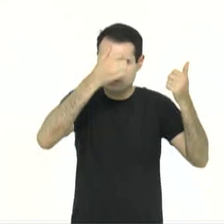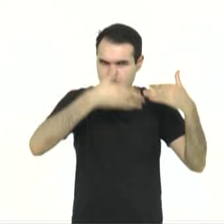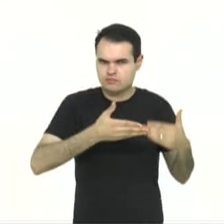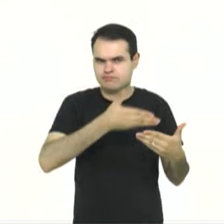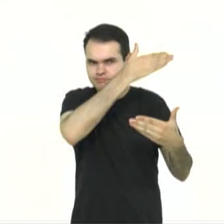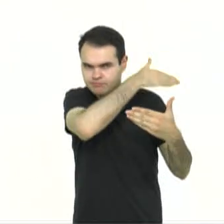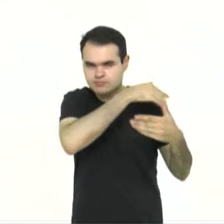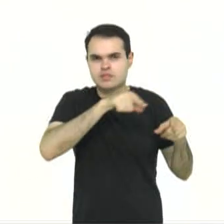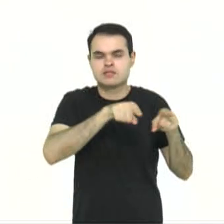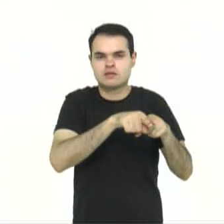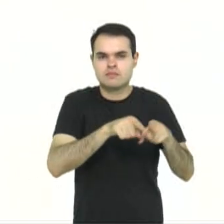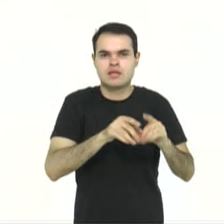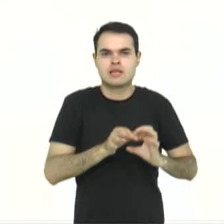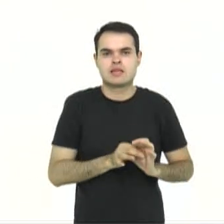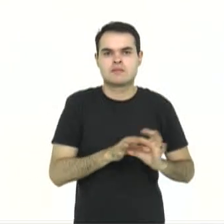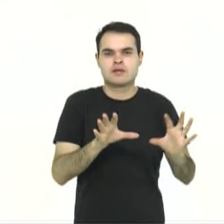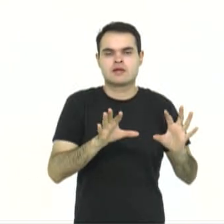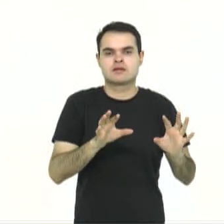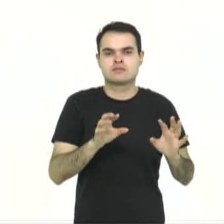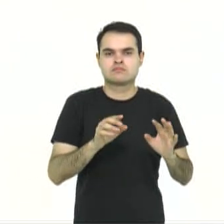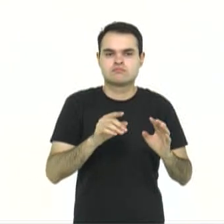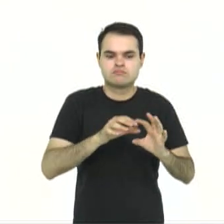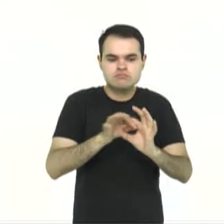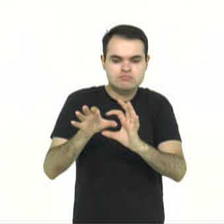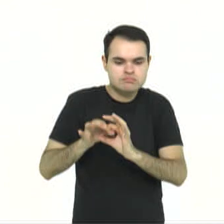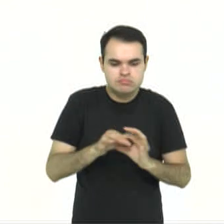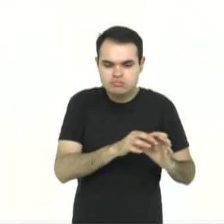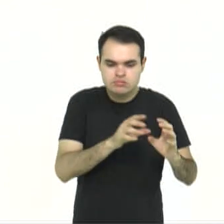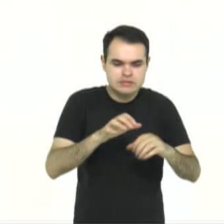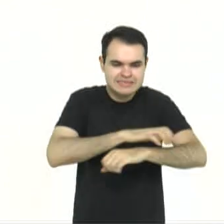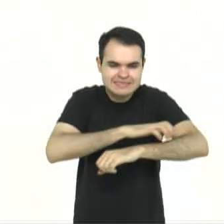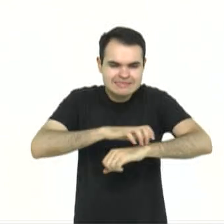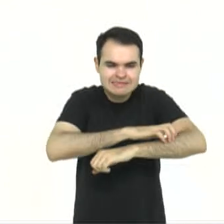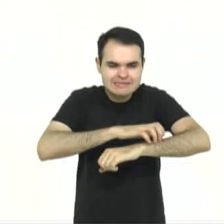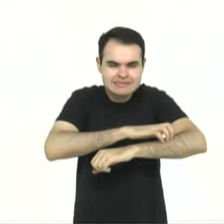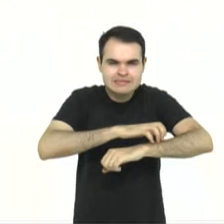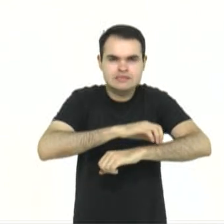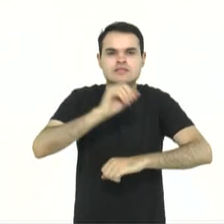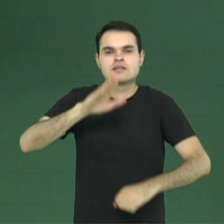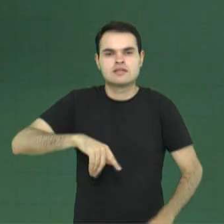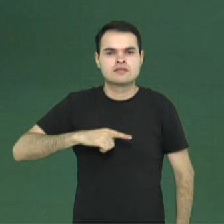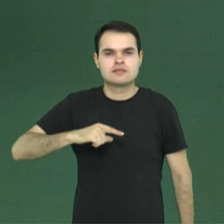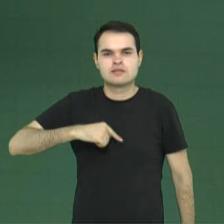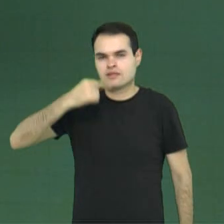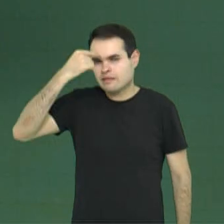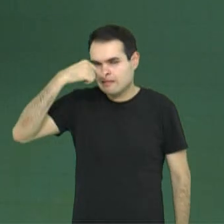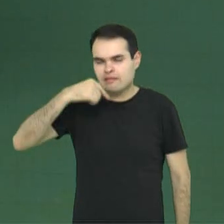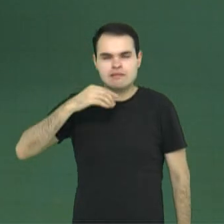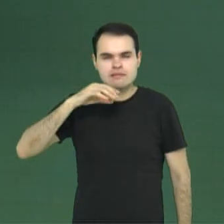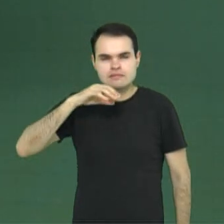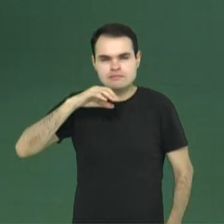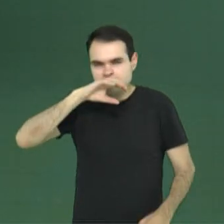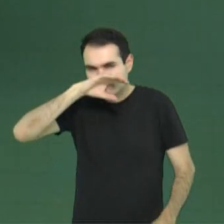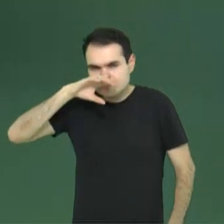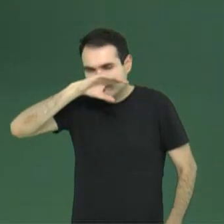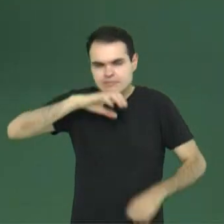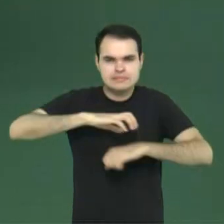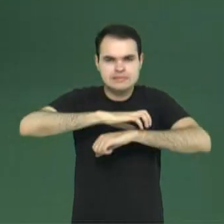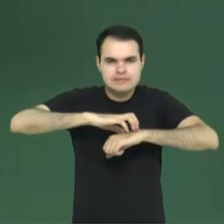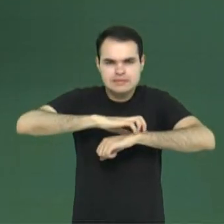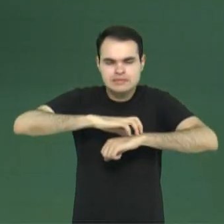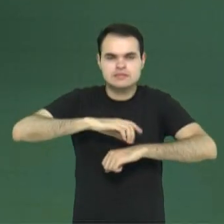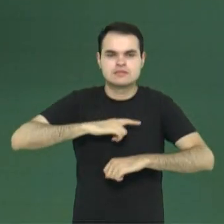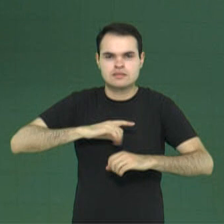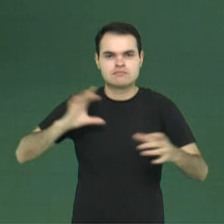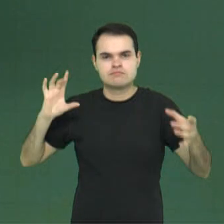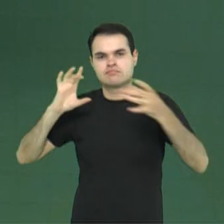tá? E liberação de heparina, que participa das reações alérgicas. Então, quem tem rinite ou outra doença alérgica tem